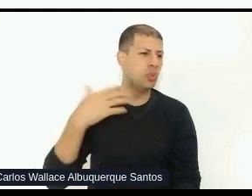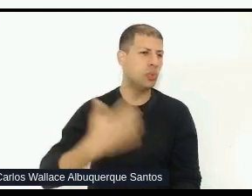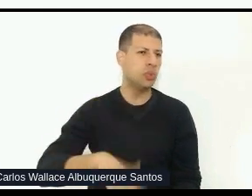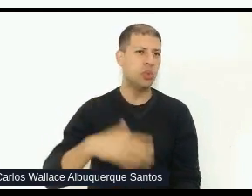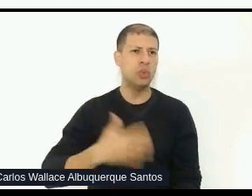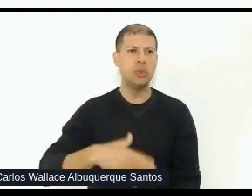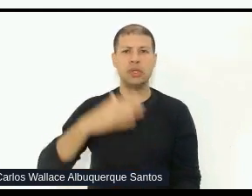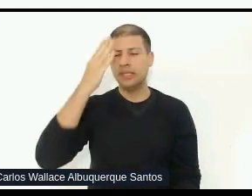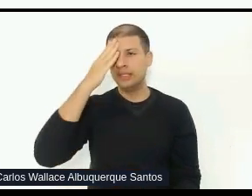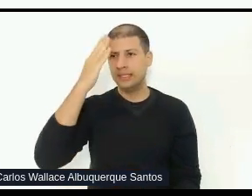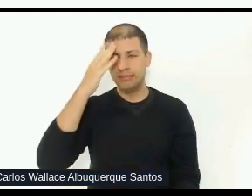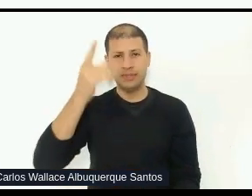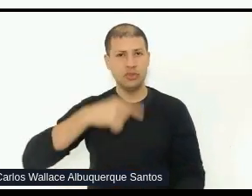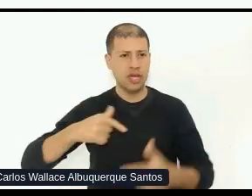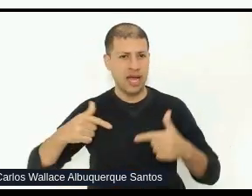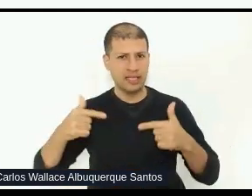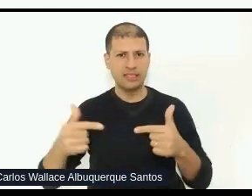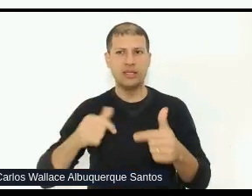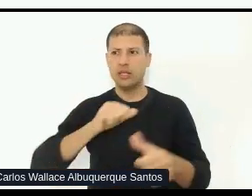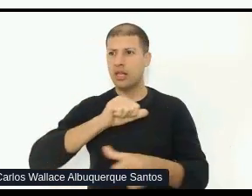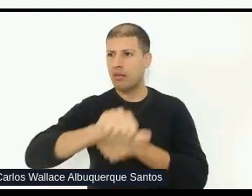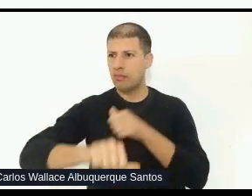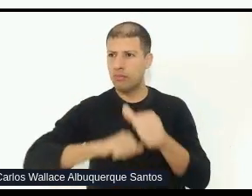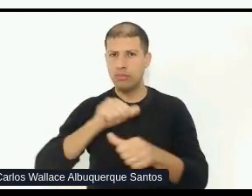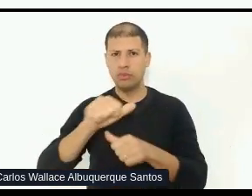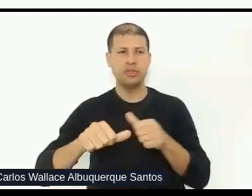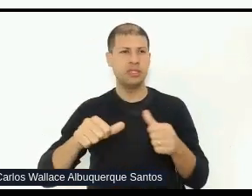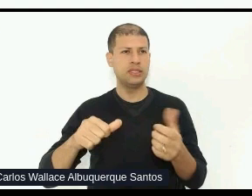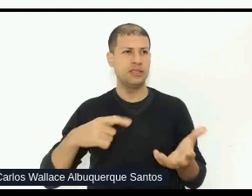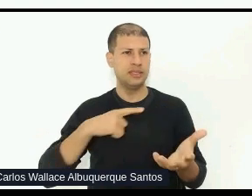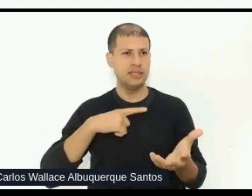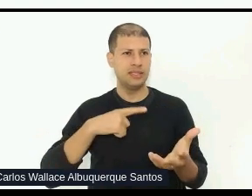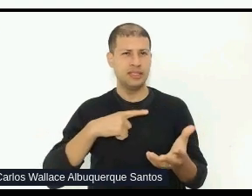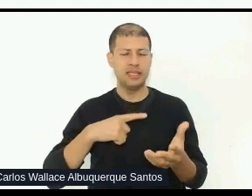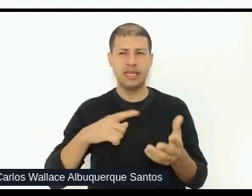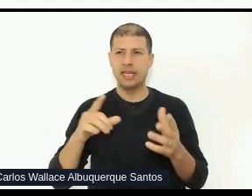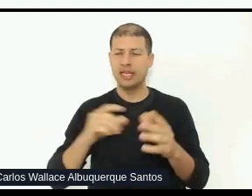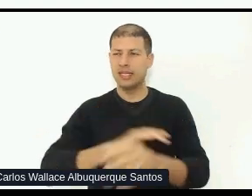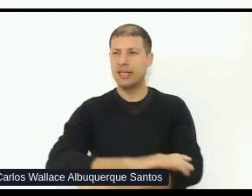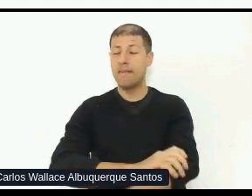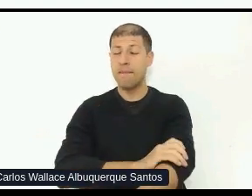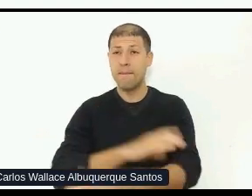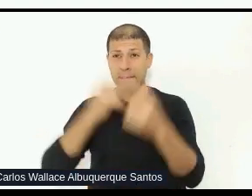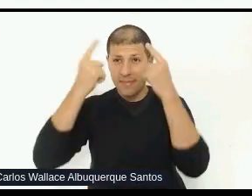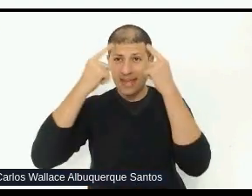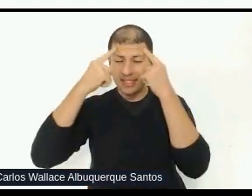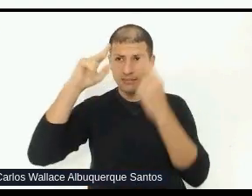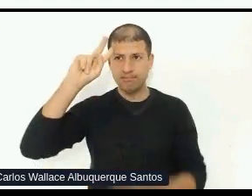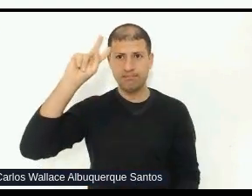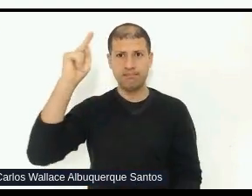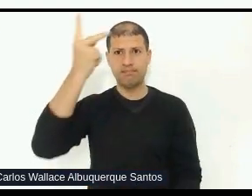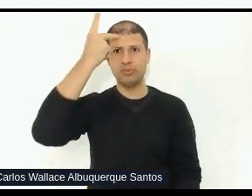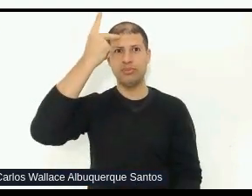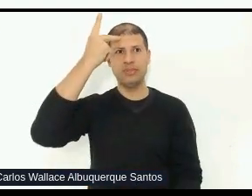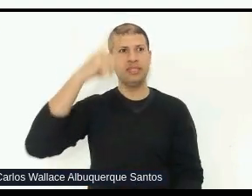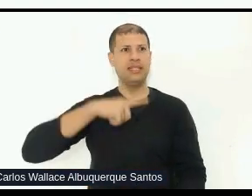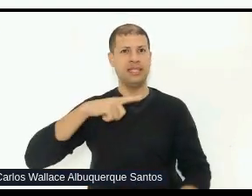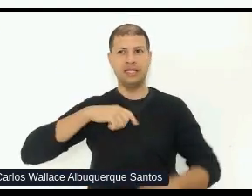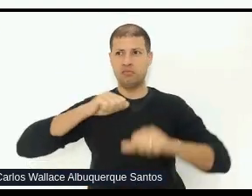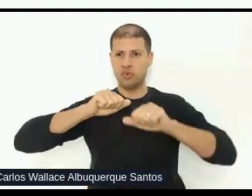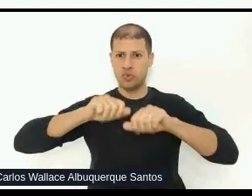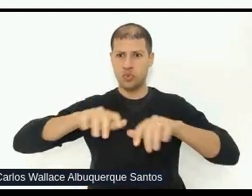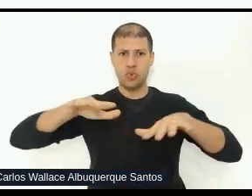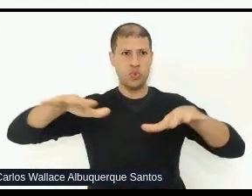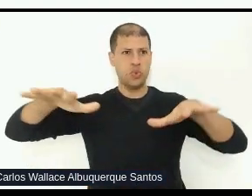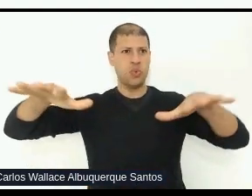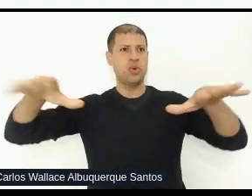nossas ações, a nossa mudança de mentalidade, né? Ela de fato está reverberando de maneira correta,